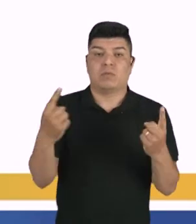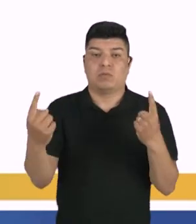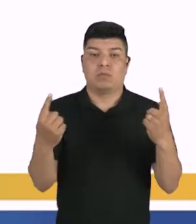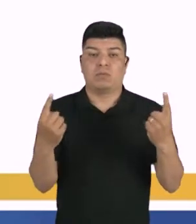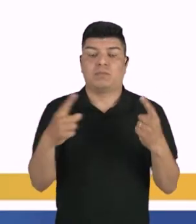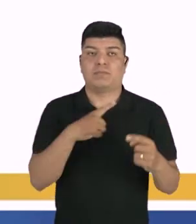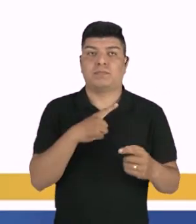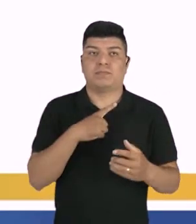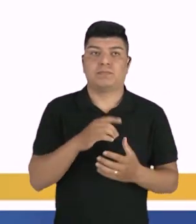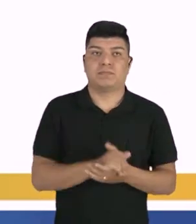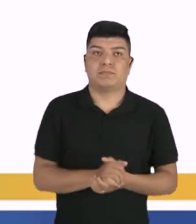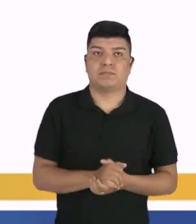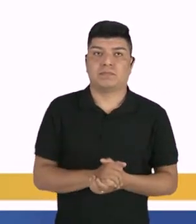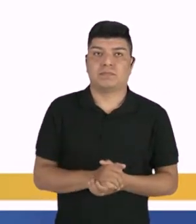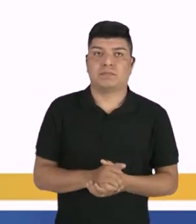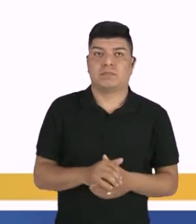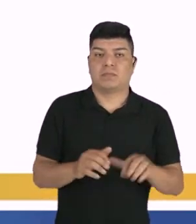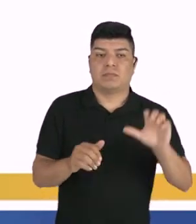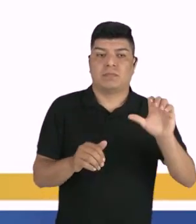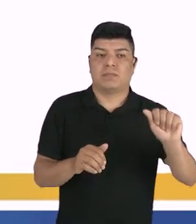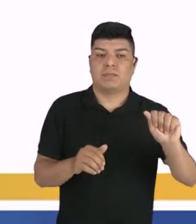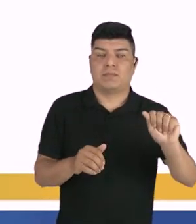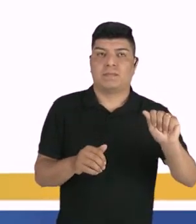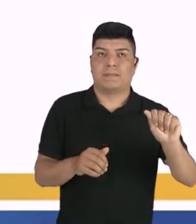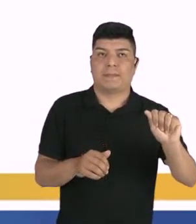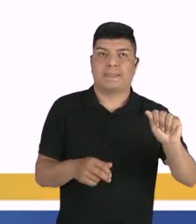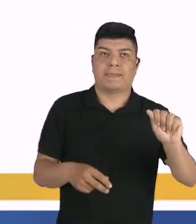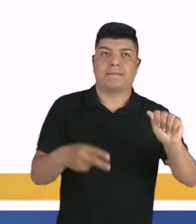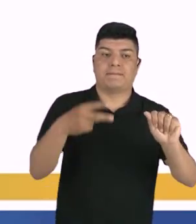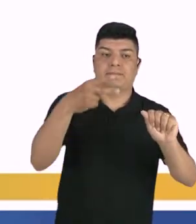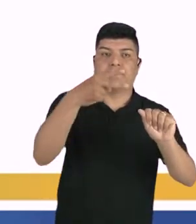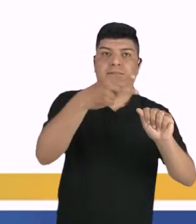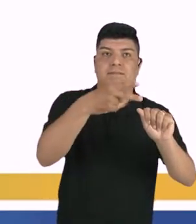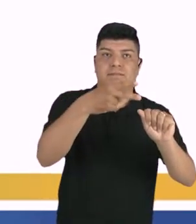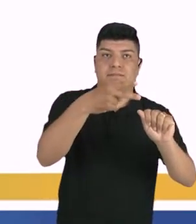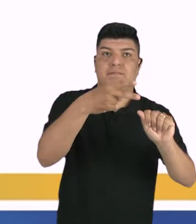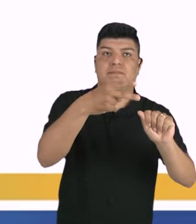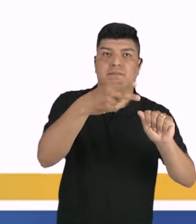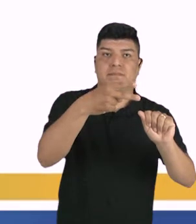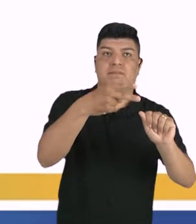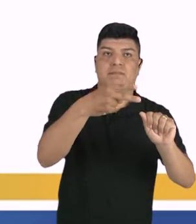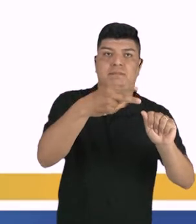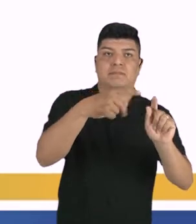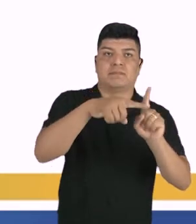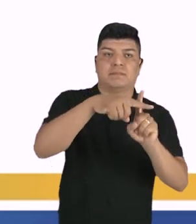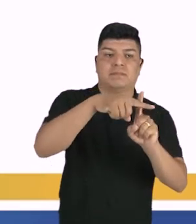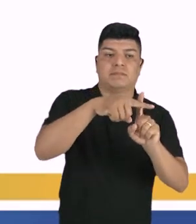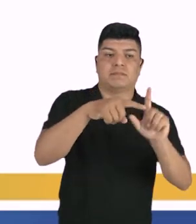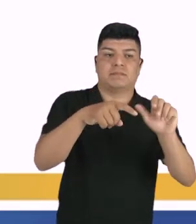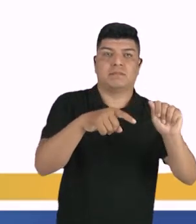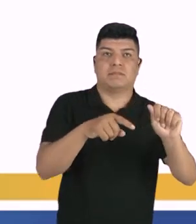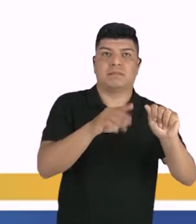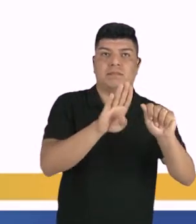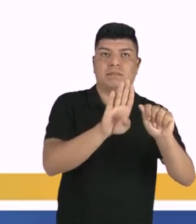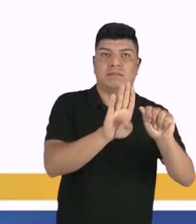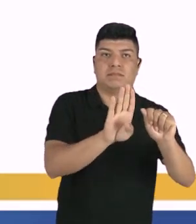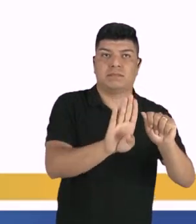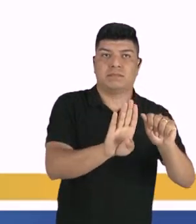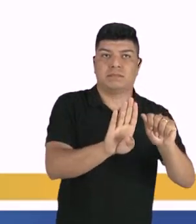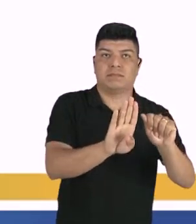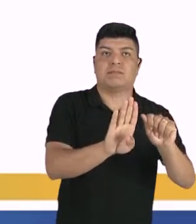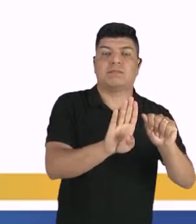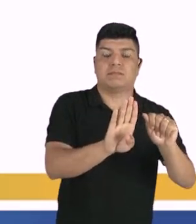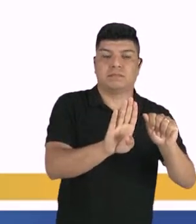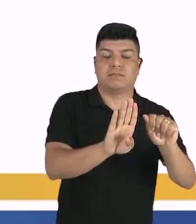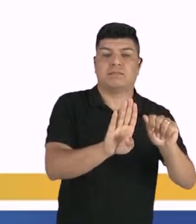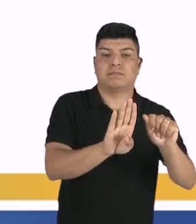gente teria que a área do quadrado, né, é a área do quadradozinho de lado A, mais a área dos dois